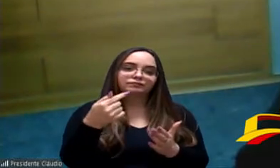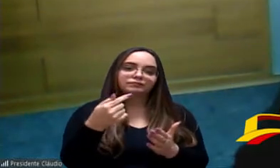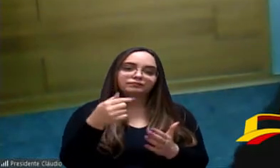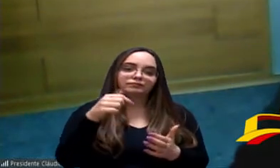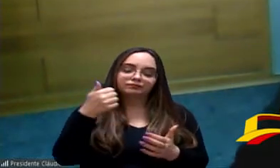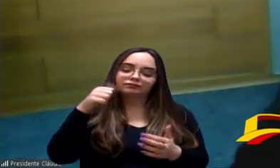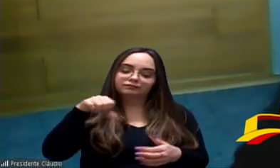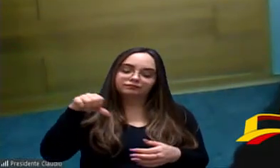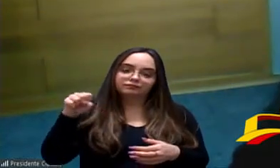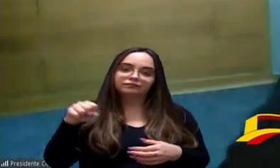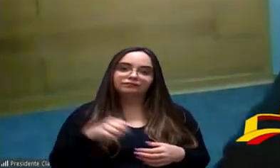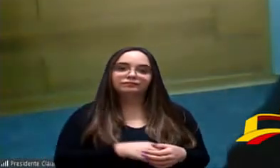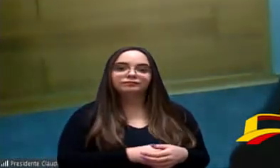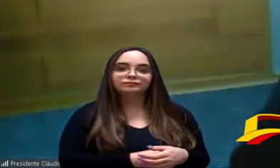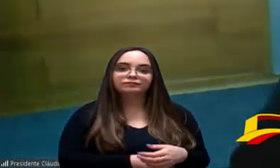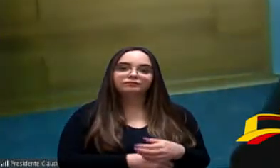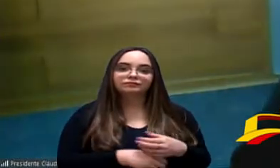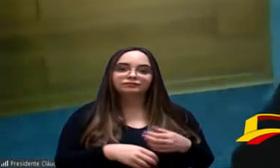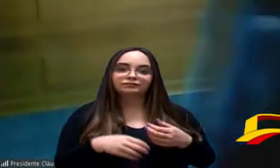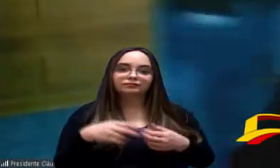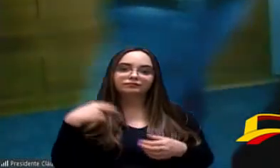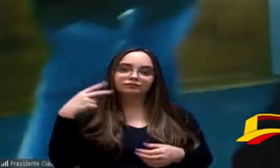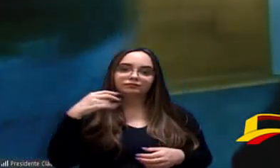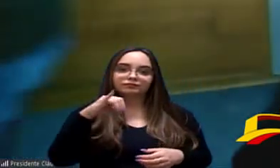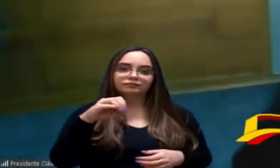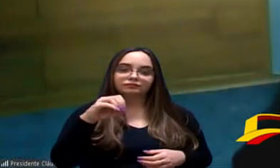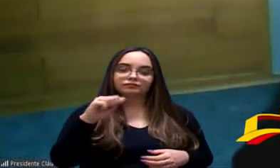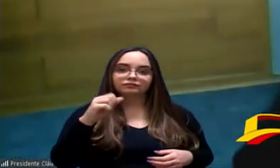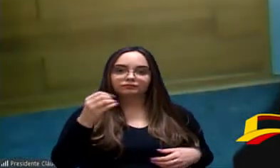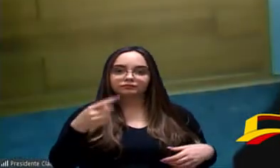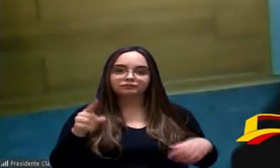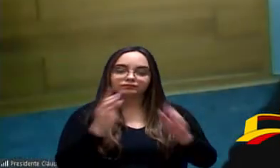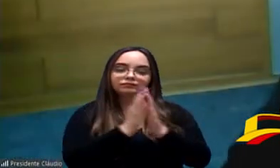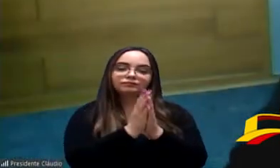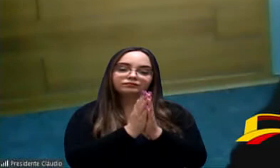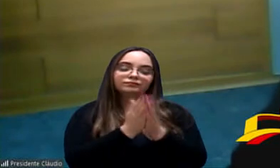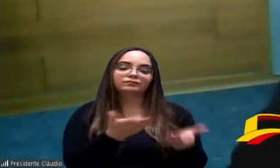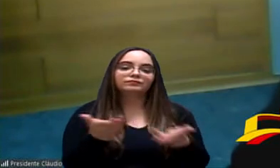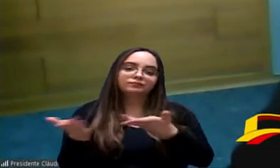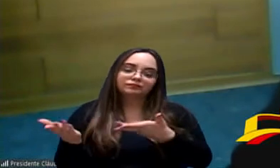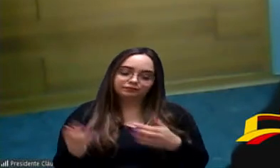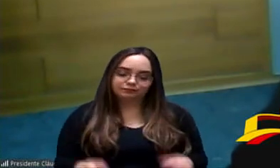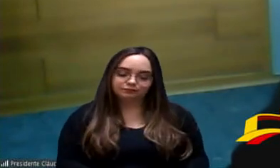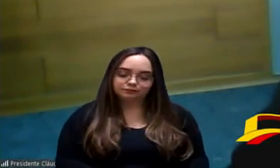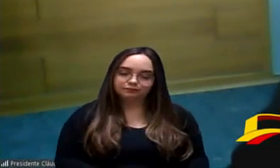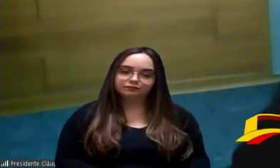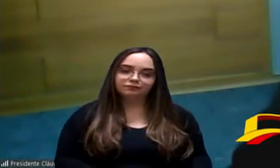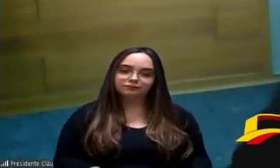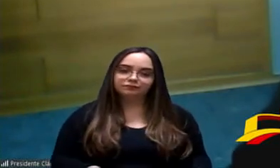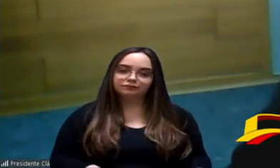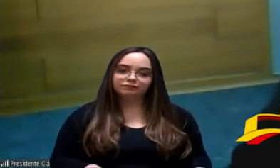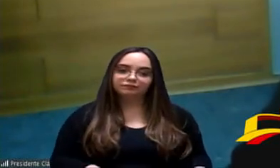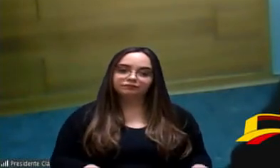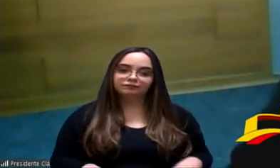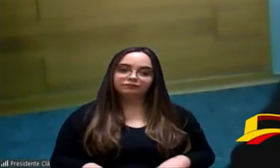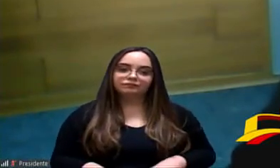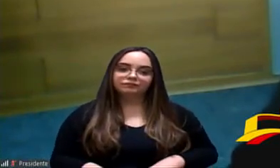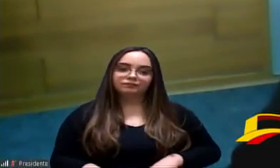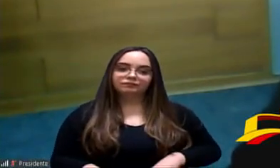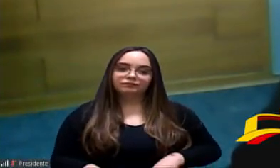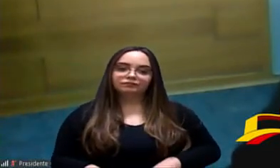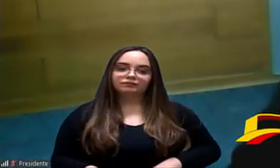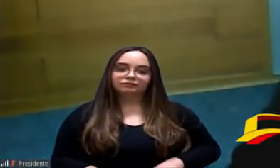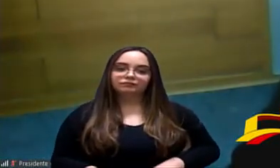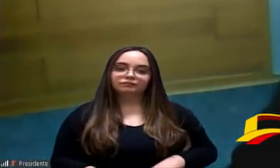247/3 de 98. Vereador João Donizete, por favor, tem a palavra. Presidente, eu vim aqui falar com a...